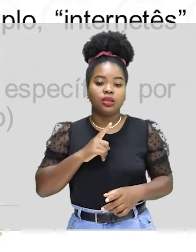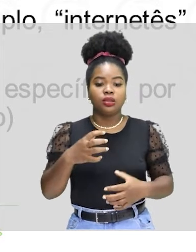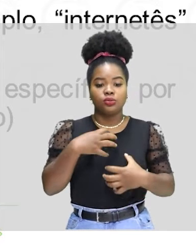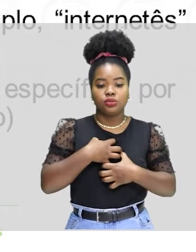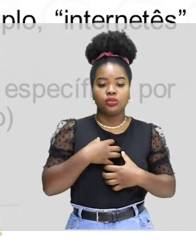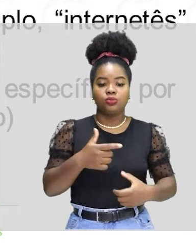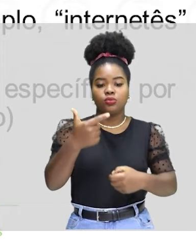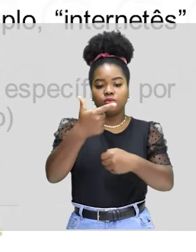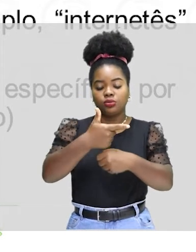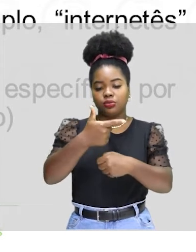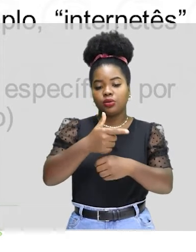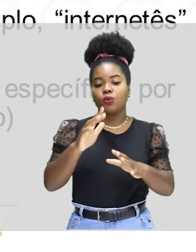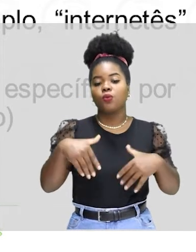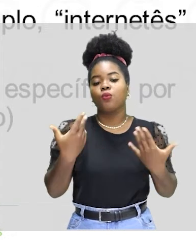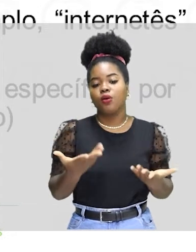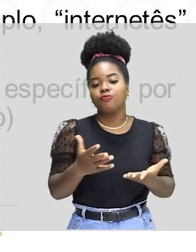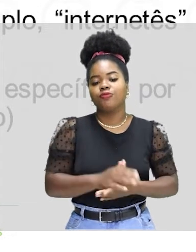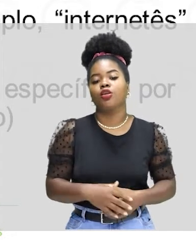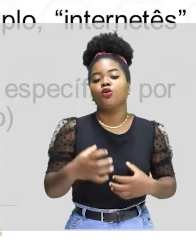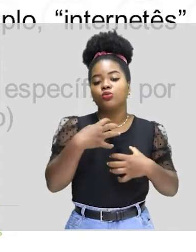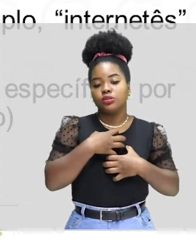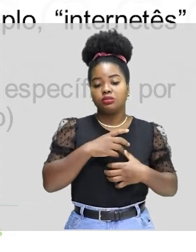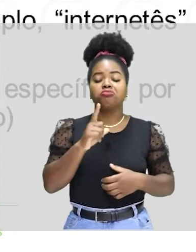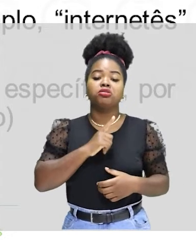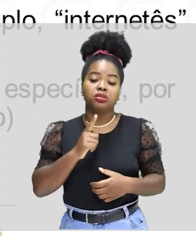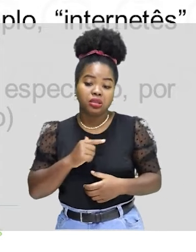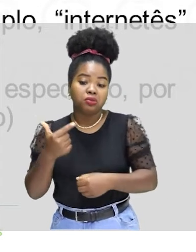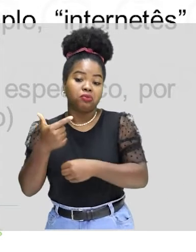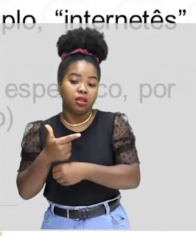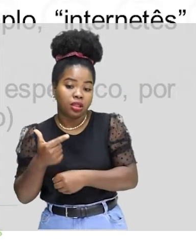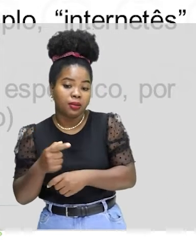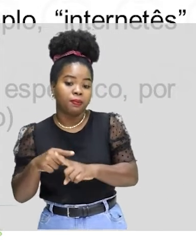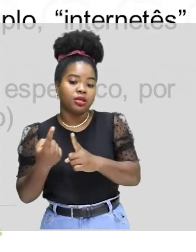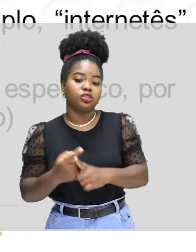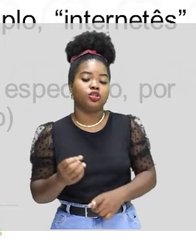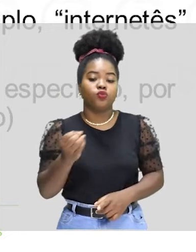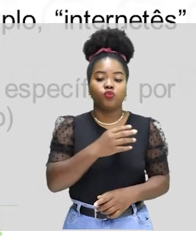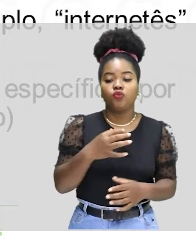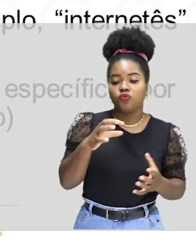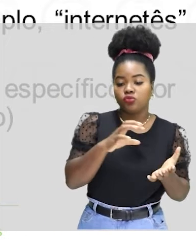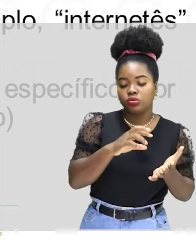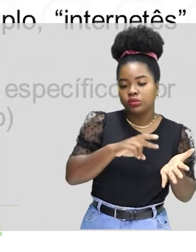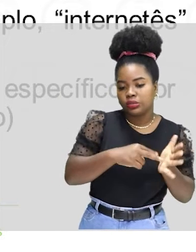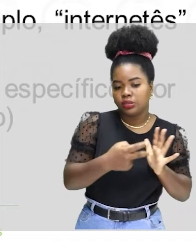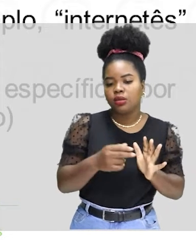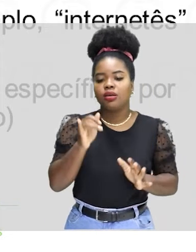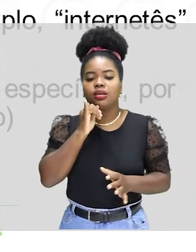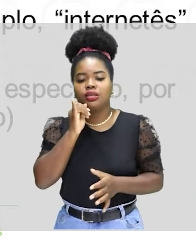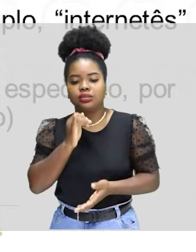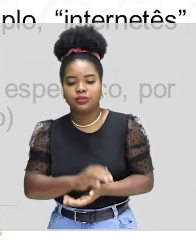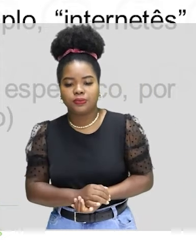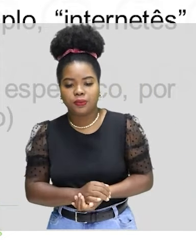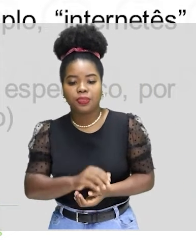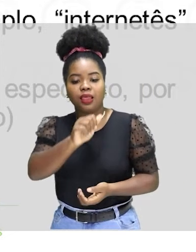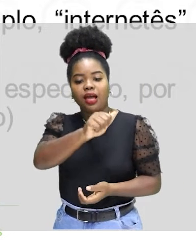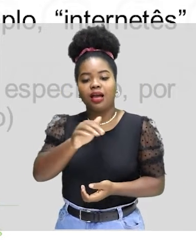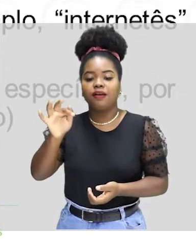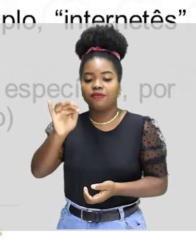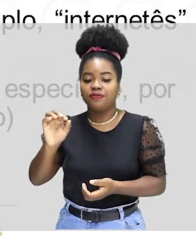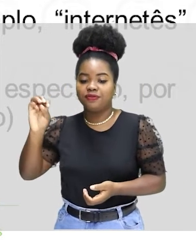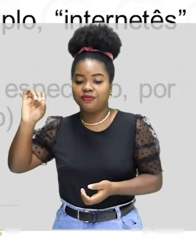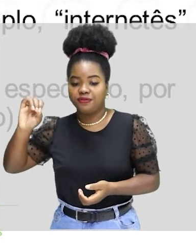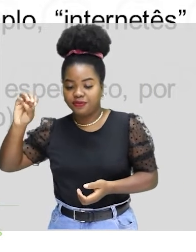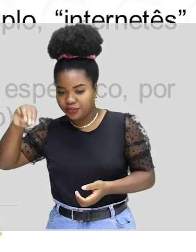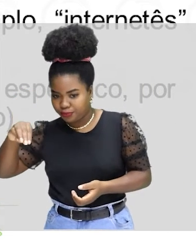e o lexical. O semântico é aquele que já existe no léxico e vai adquirir um novo significado. Por exemplo, estou afim.